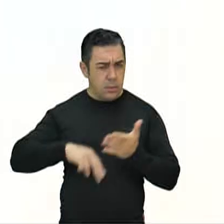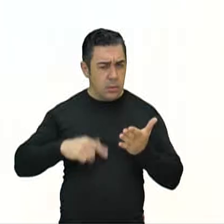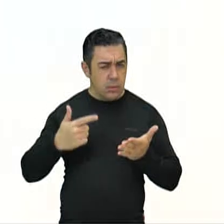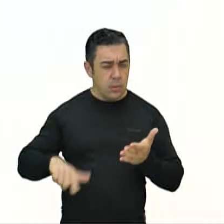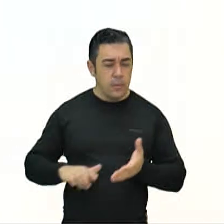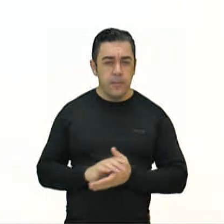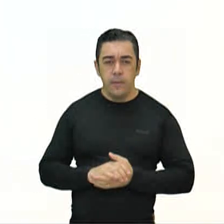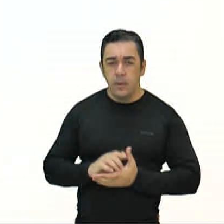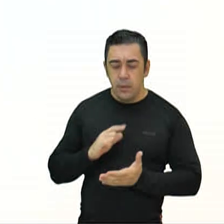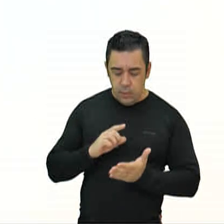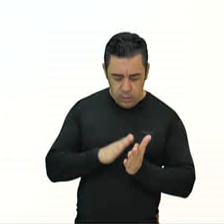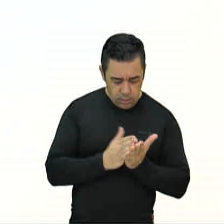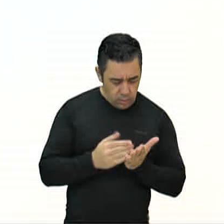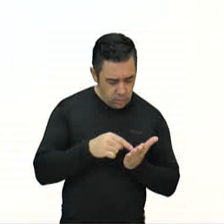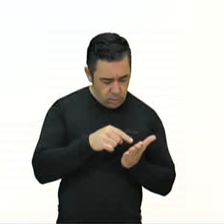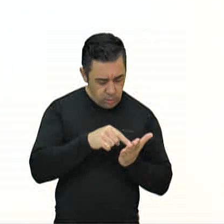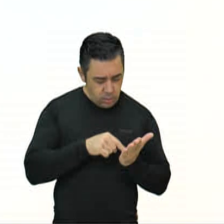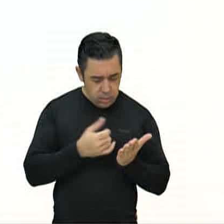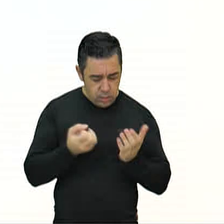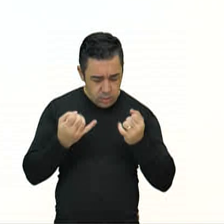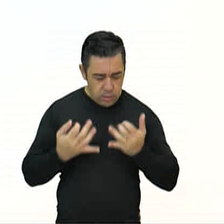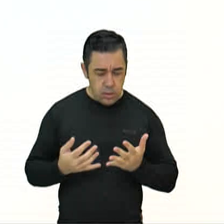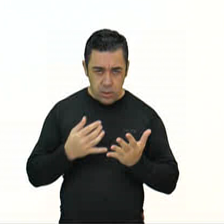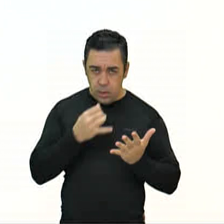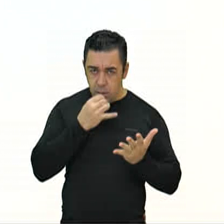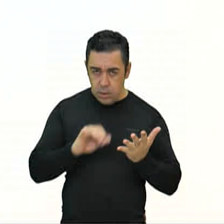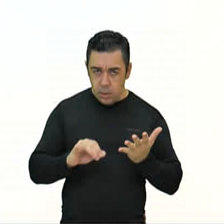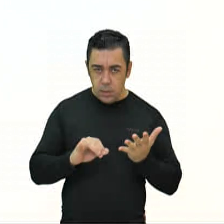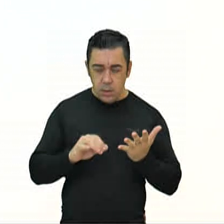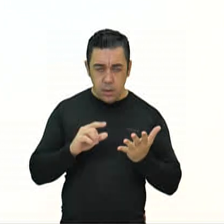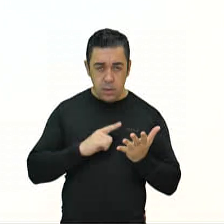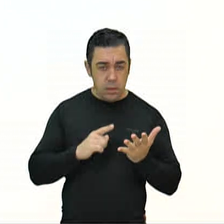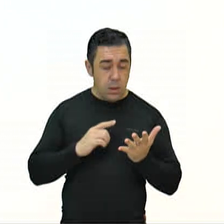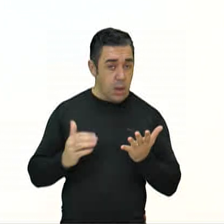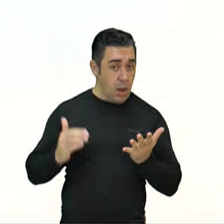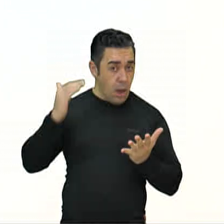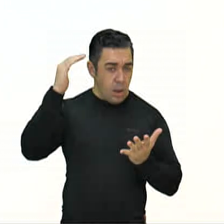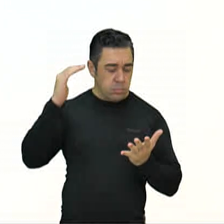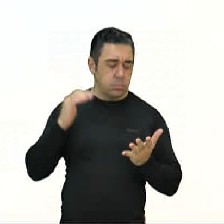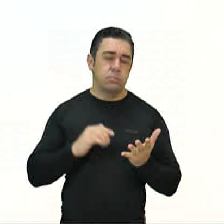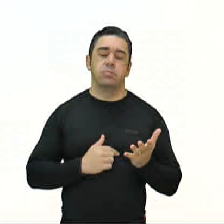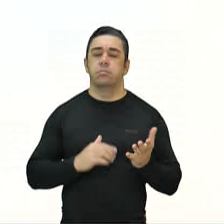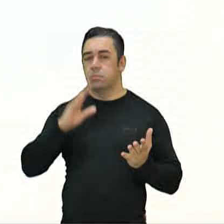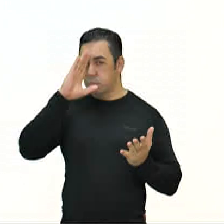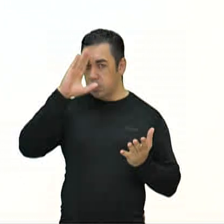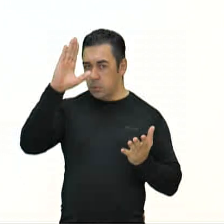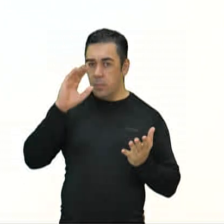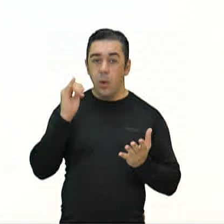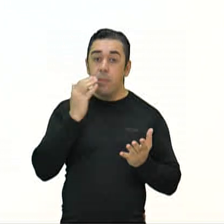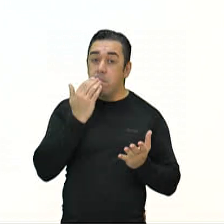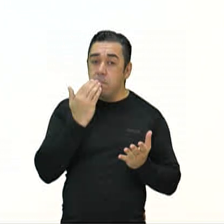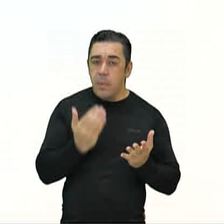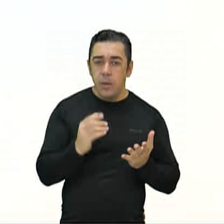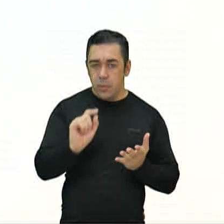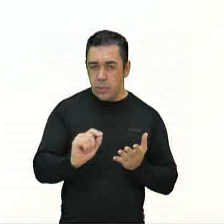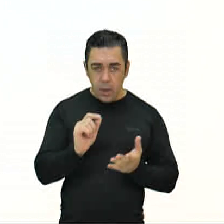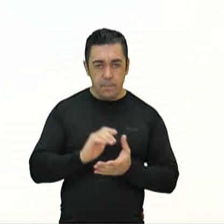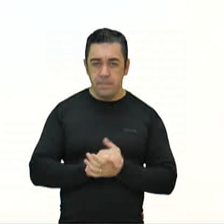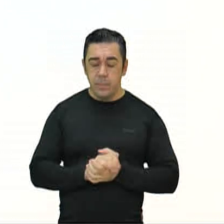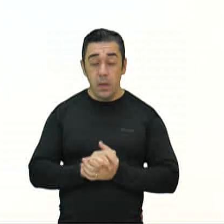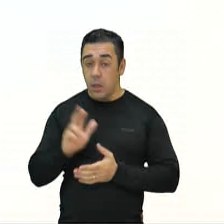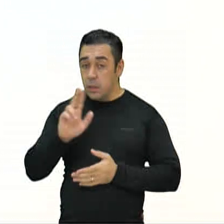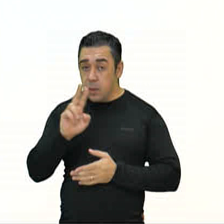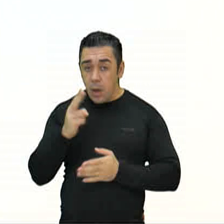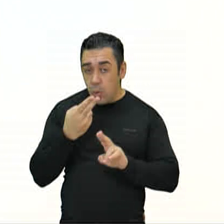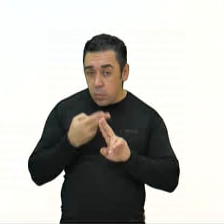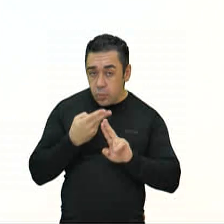Em manuais de instruções de aparelhos elétricos de alta potência, uma das principais recomendações é a seguinte: não